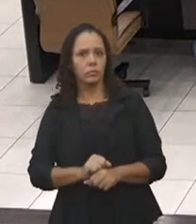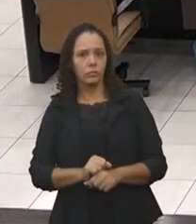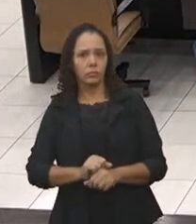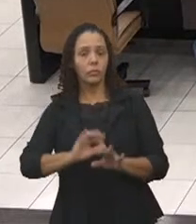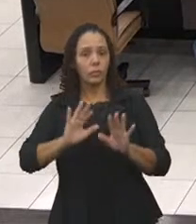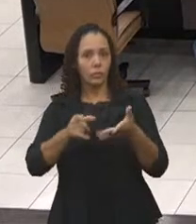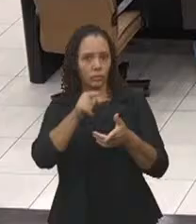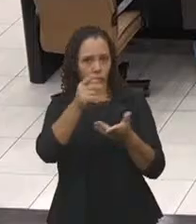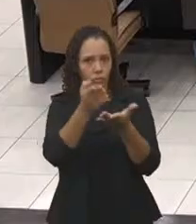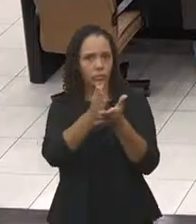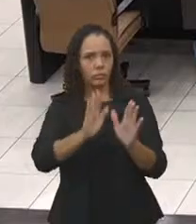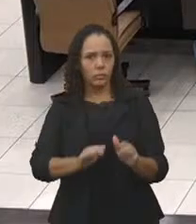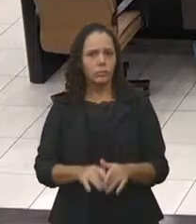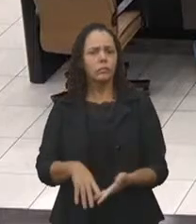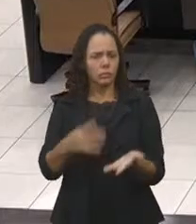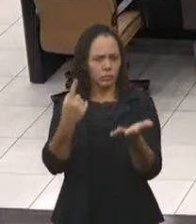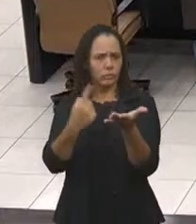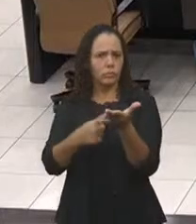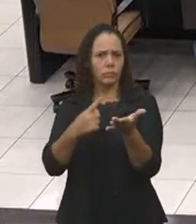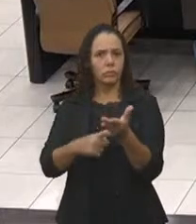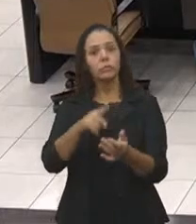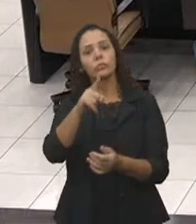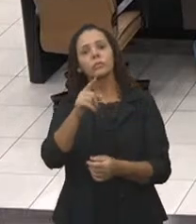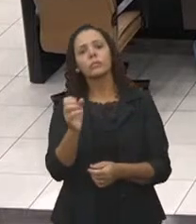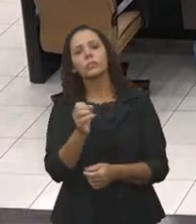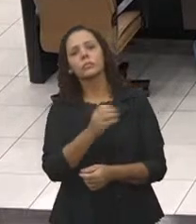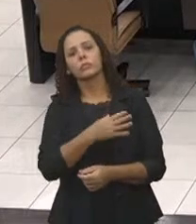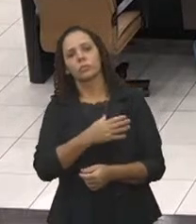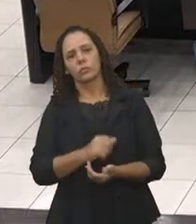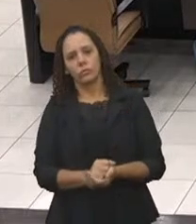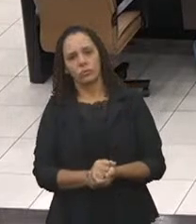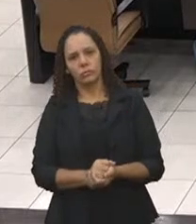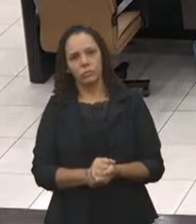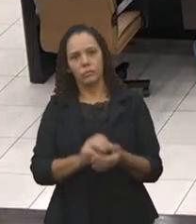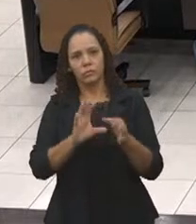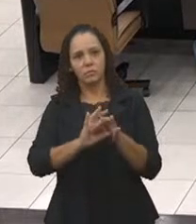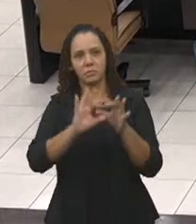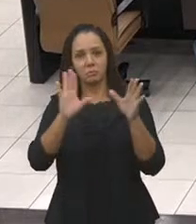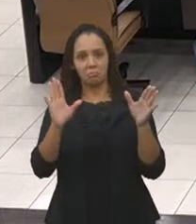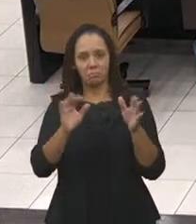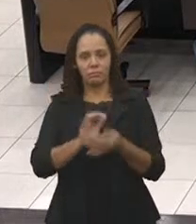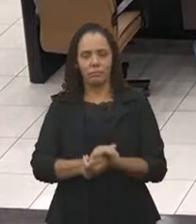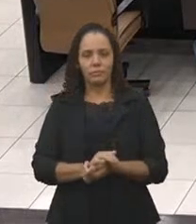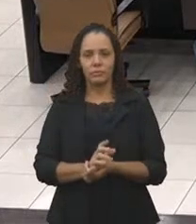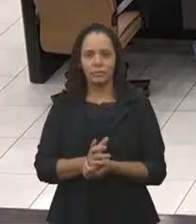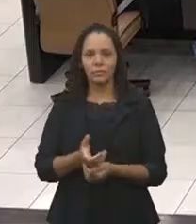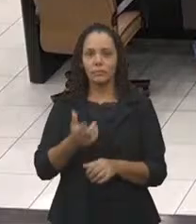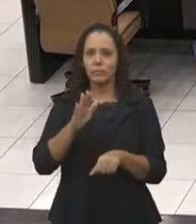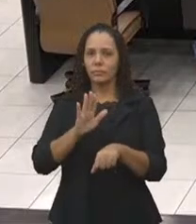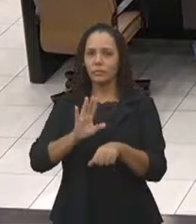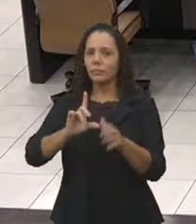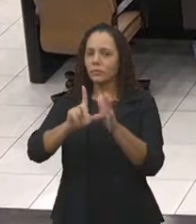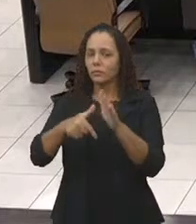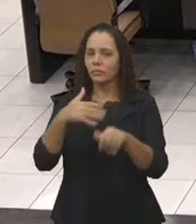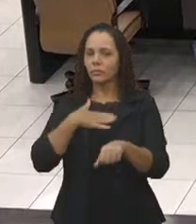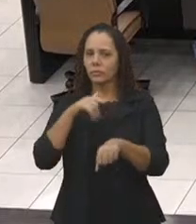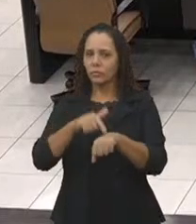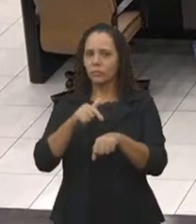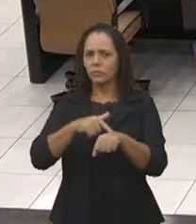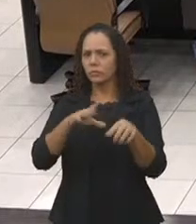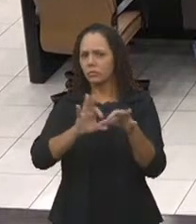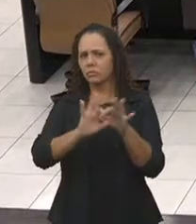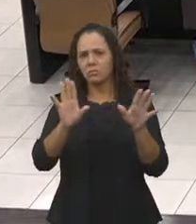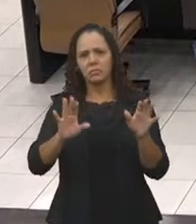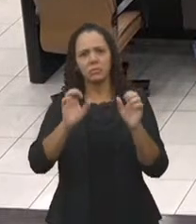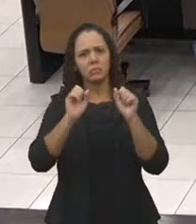terminar. Concordo. É que ele é novo na casa ainda, concordo. Fica à vontade. Aí depois dos meus 5 minutos, aí ele pode falar à vontade, até